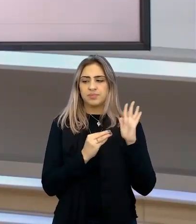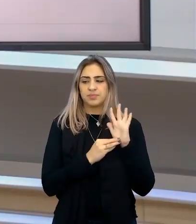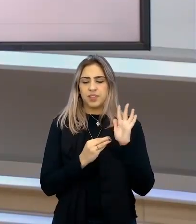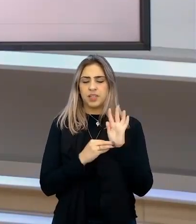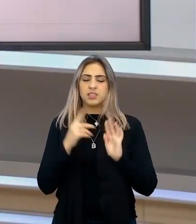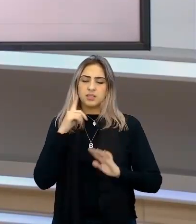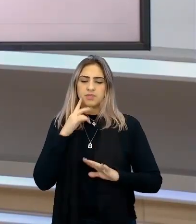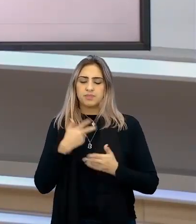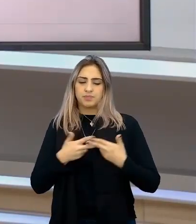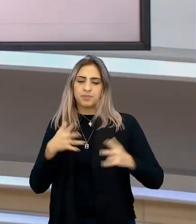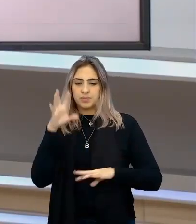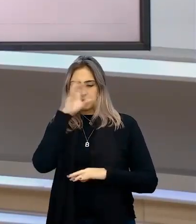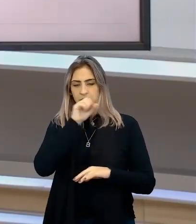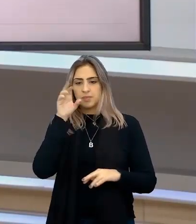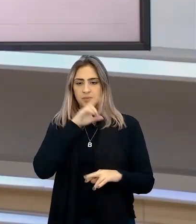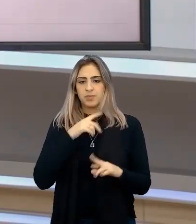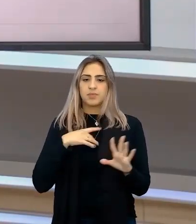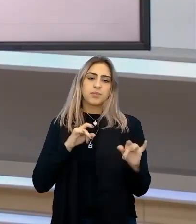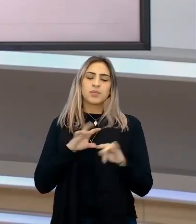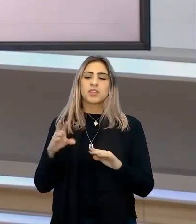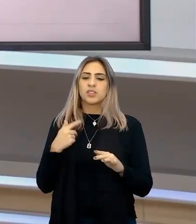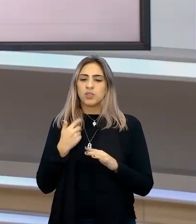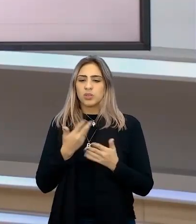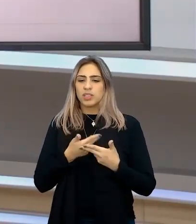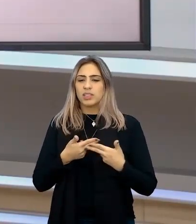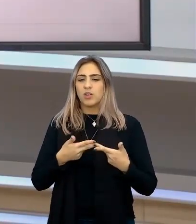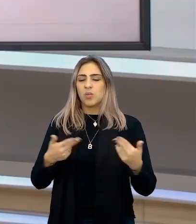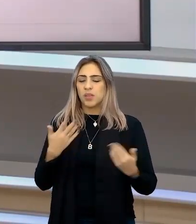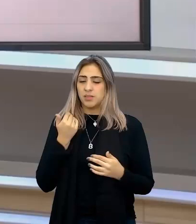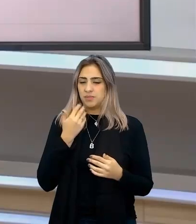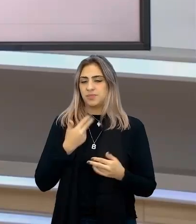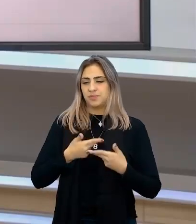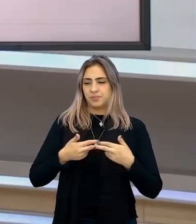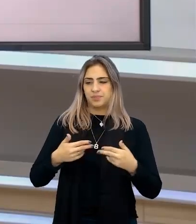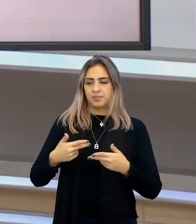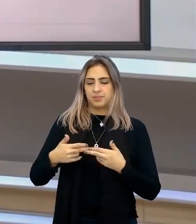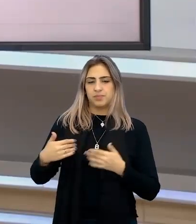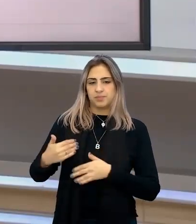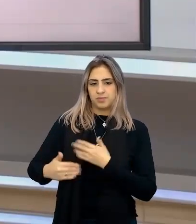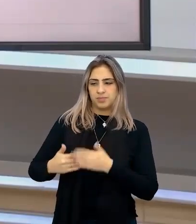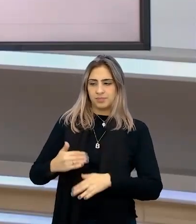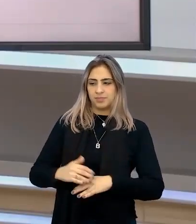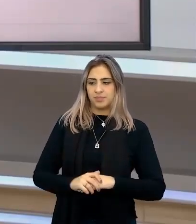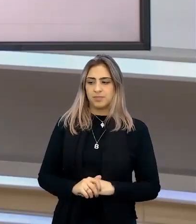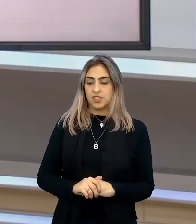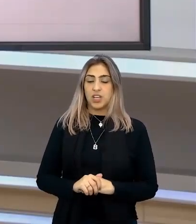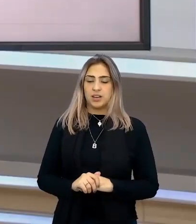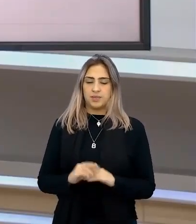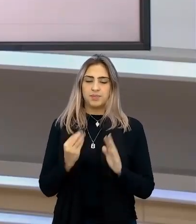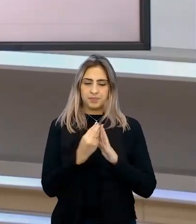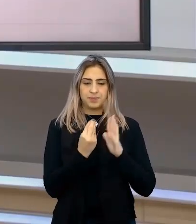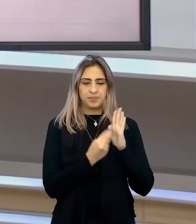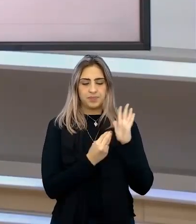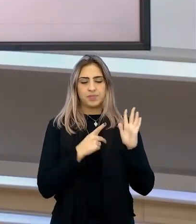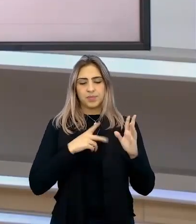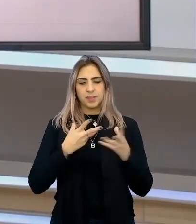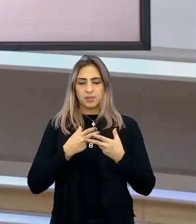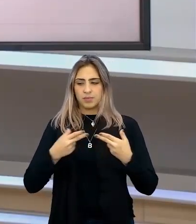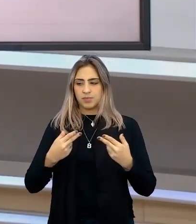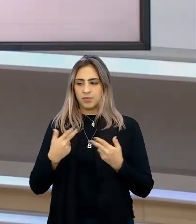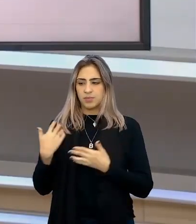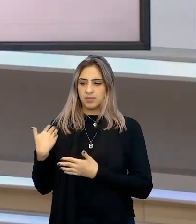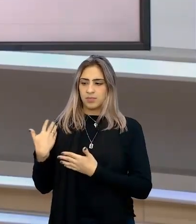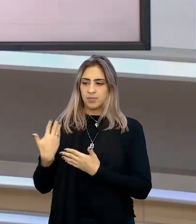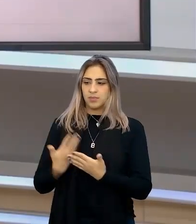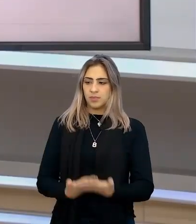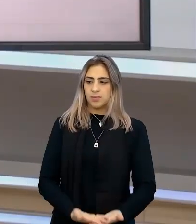que ela vai aprender em casa muitas coisas, a nossa mente não é moldada só pelo que a gente vê na escola, a gente traz muita bagagem de